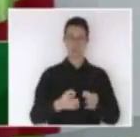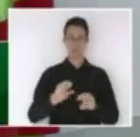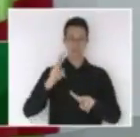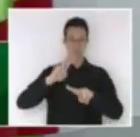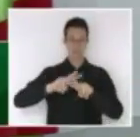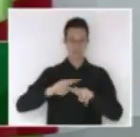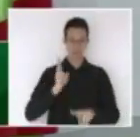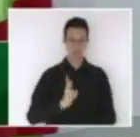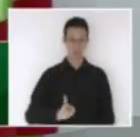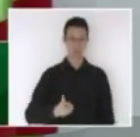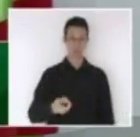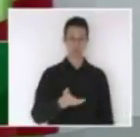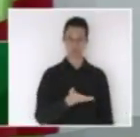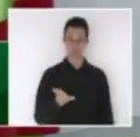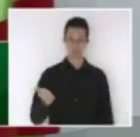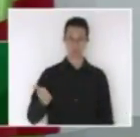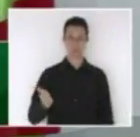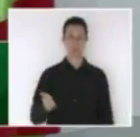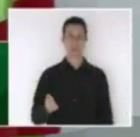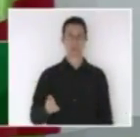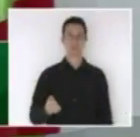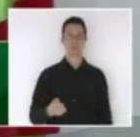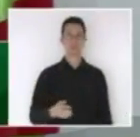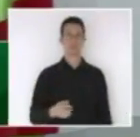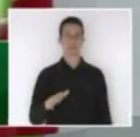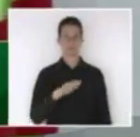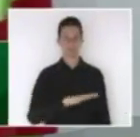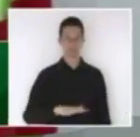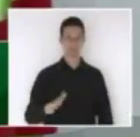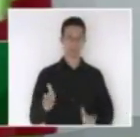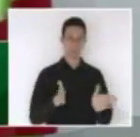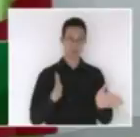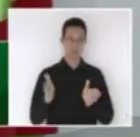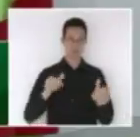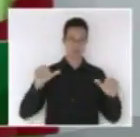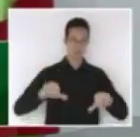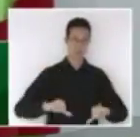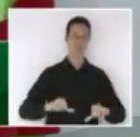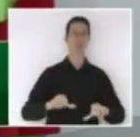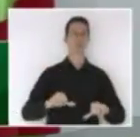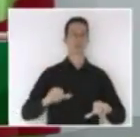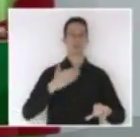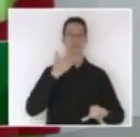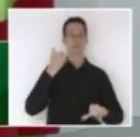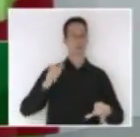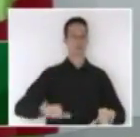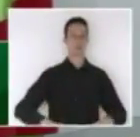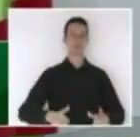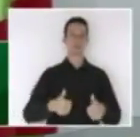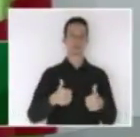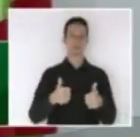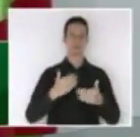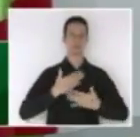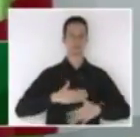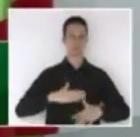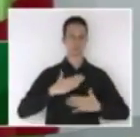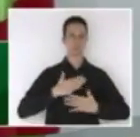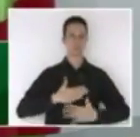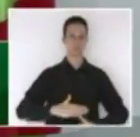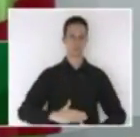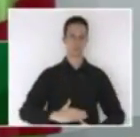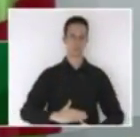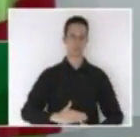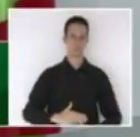desses atentados, a situação vem à normalidade em Santa Catarina. Como está? Só que